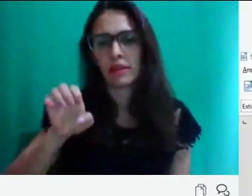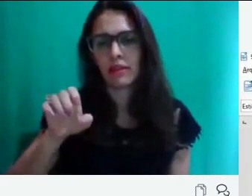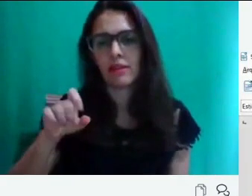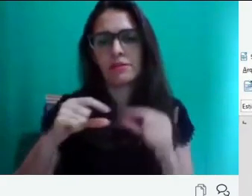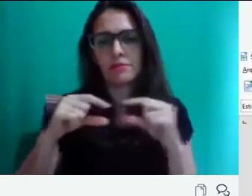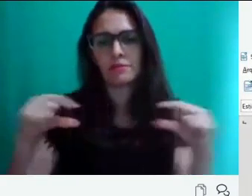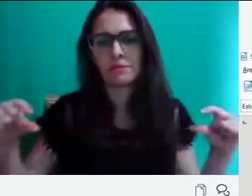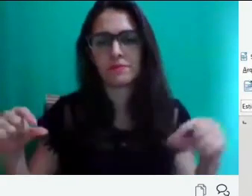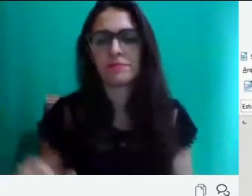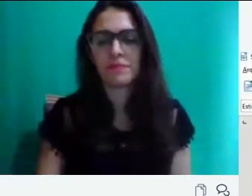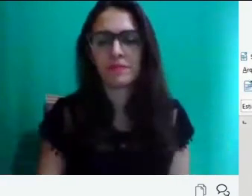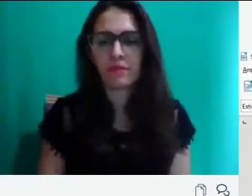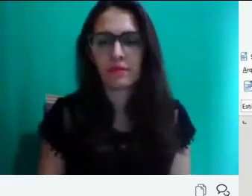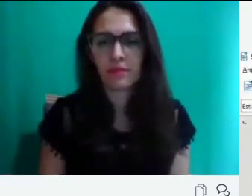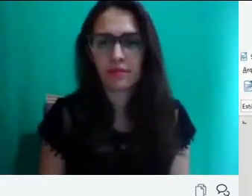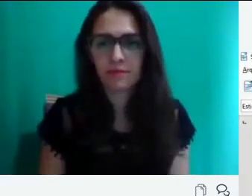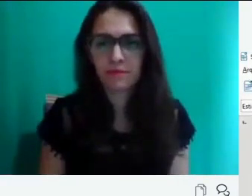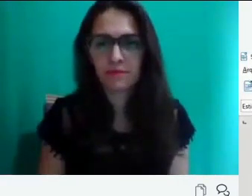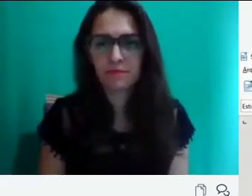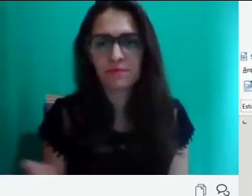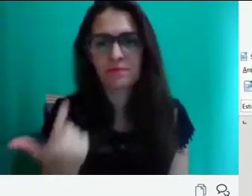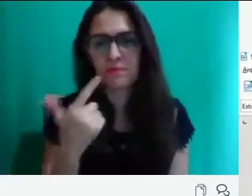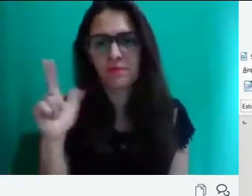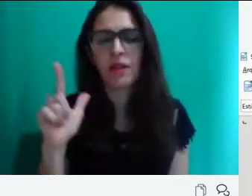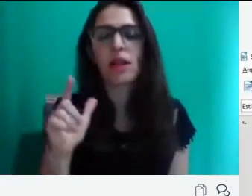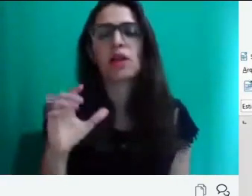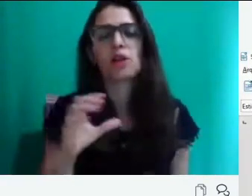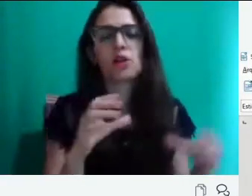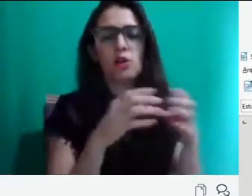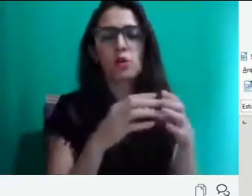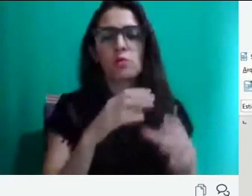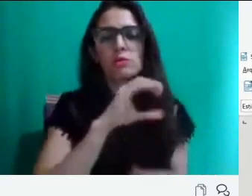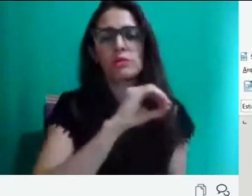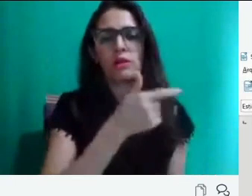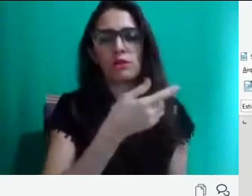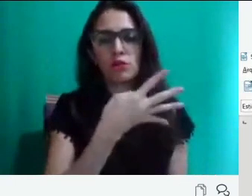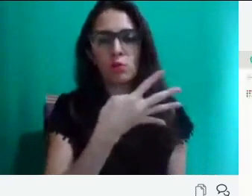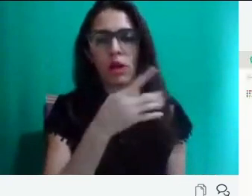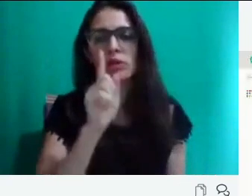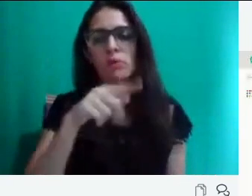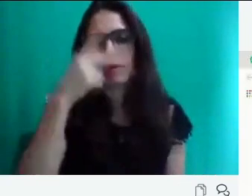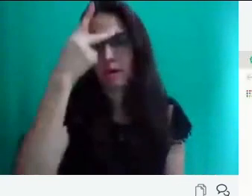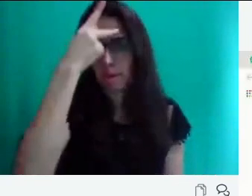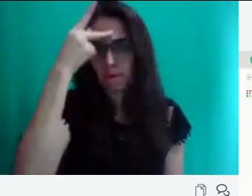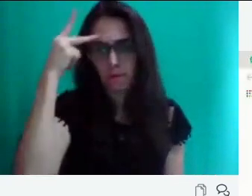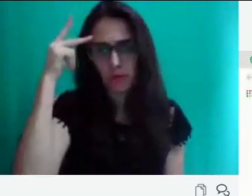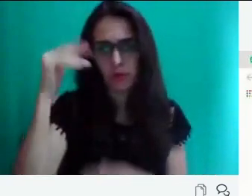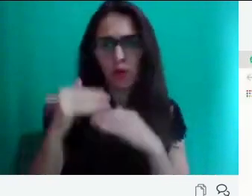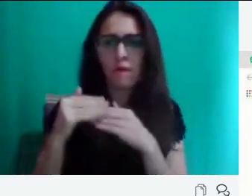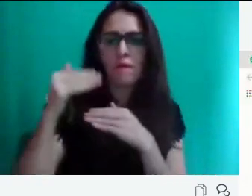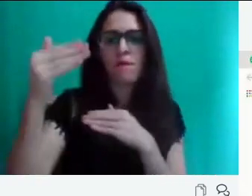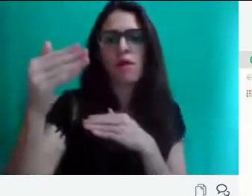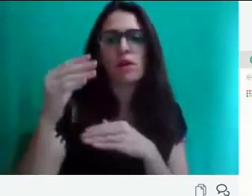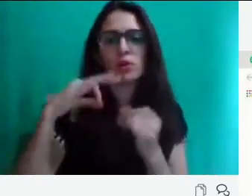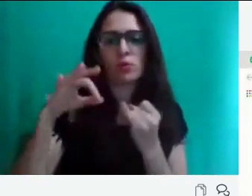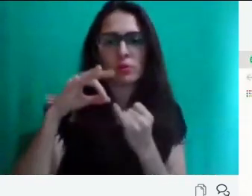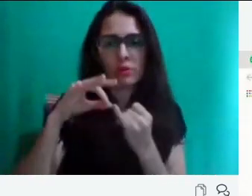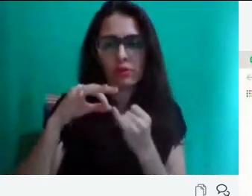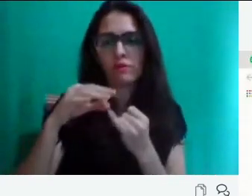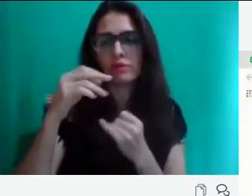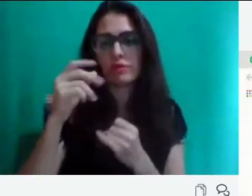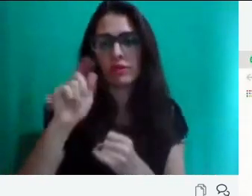Próximo sorteio, código de vaga 024, vagas destinadas ao público externo, pessoas